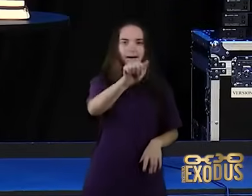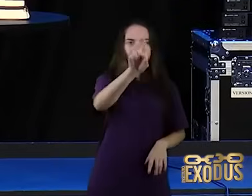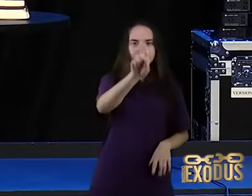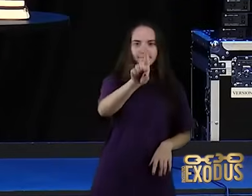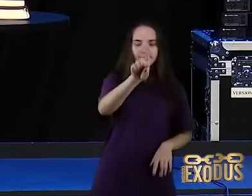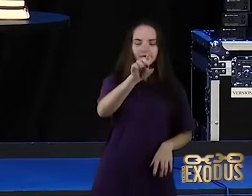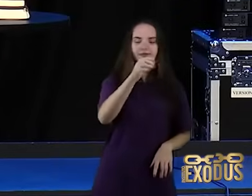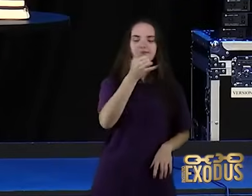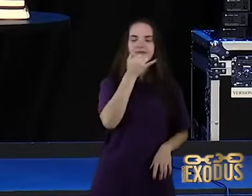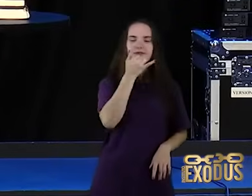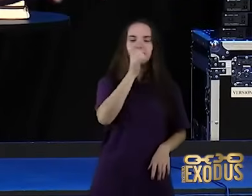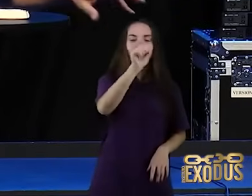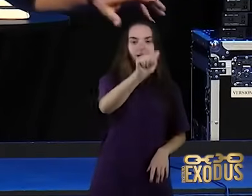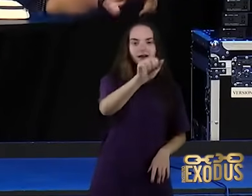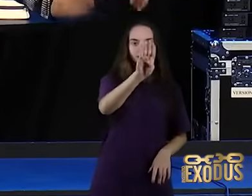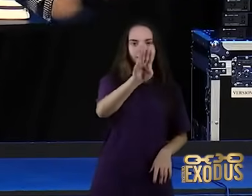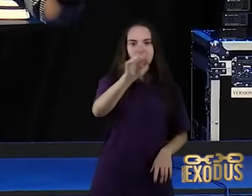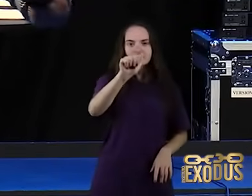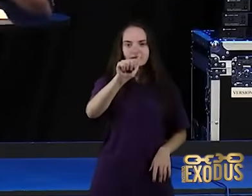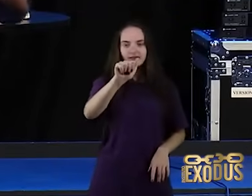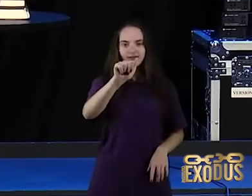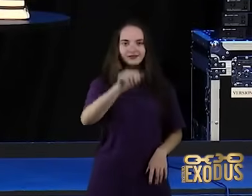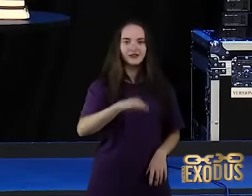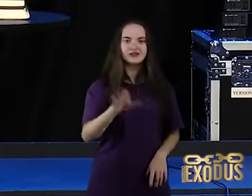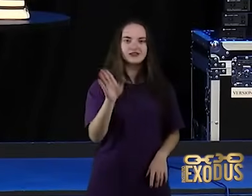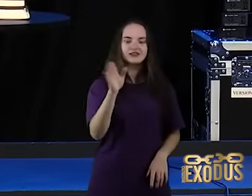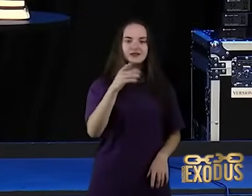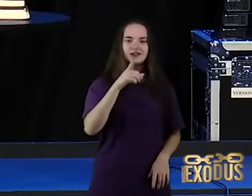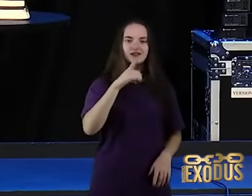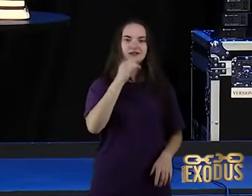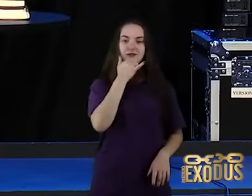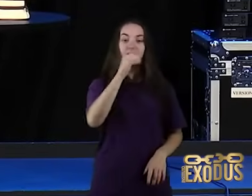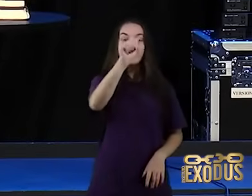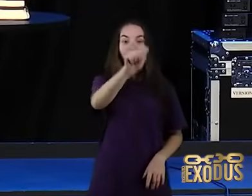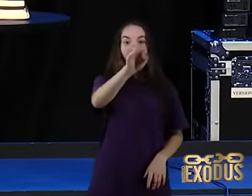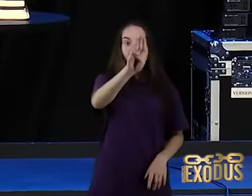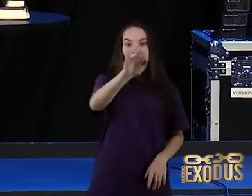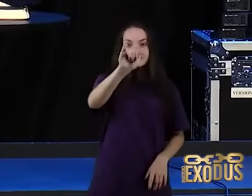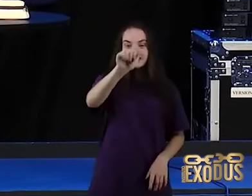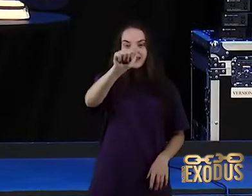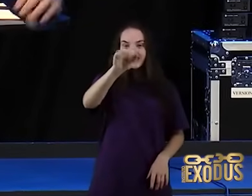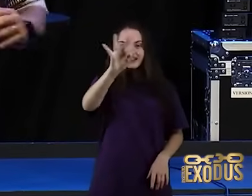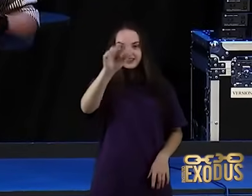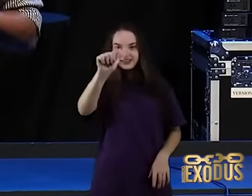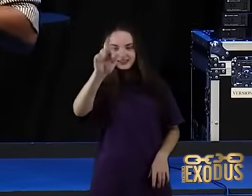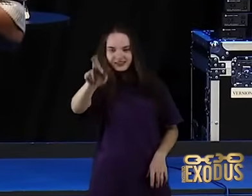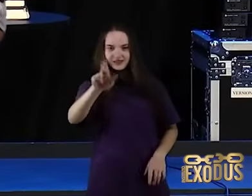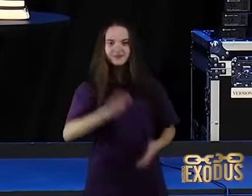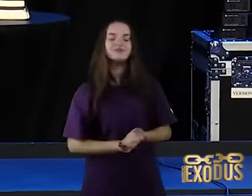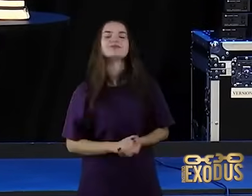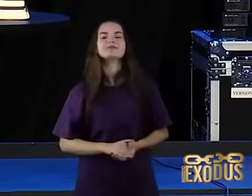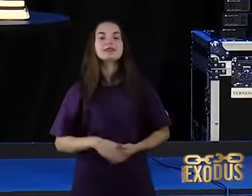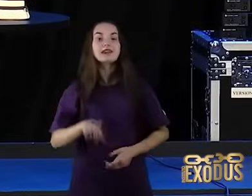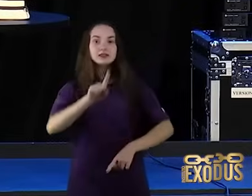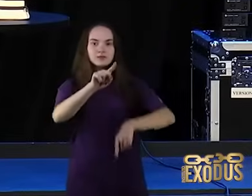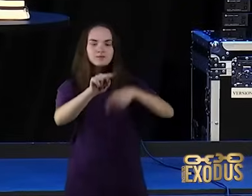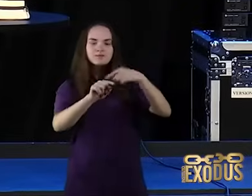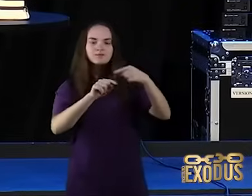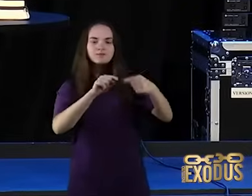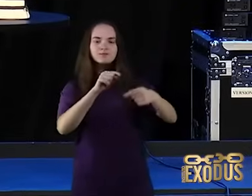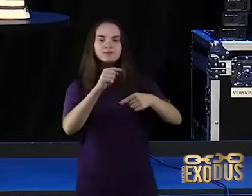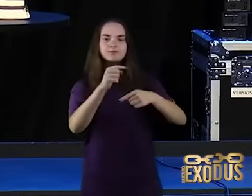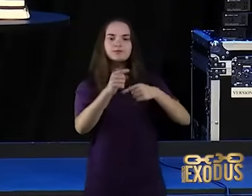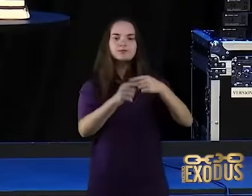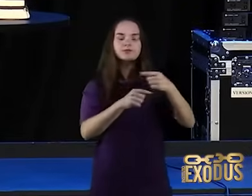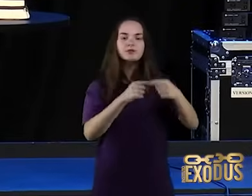ele que ele ele é meio sumidão aí de repente quando a casa de Davi cai a casa dele caiu geral filho dele